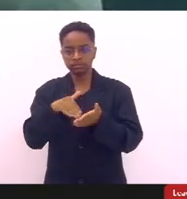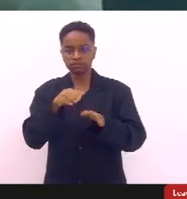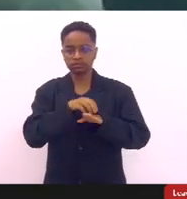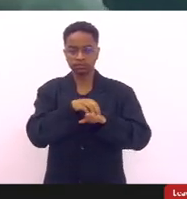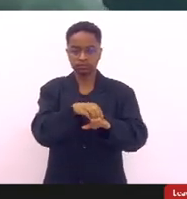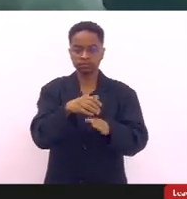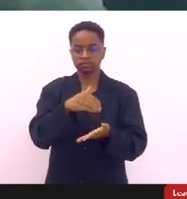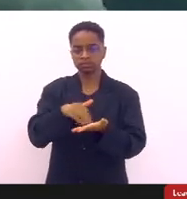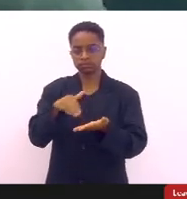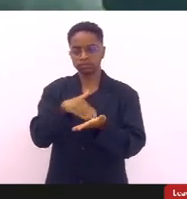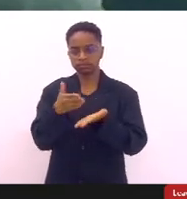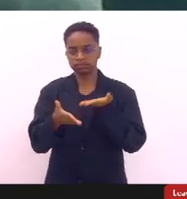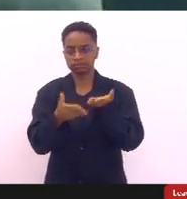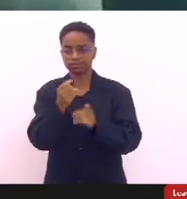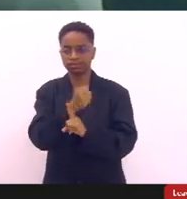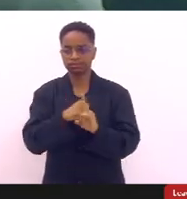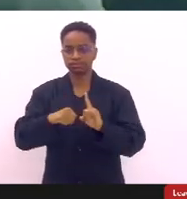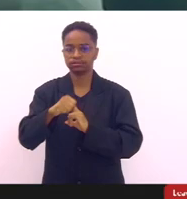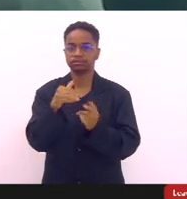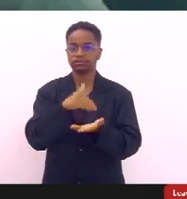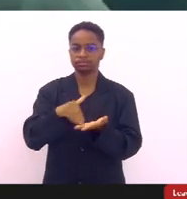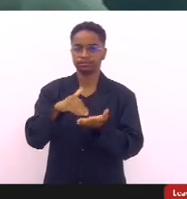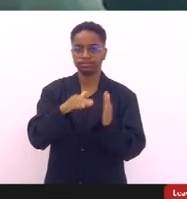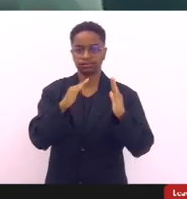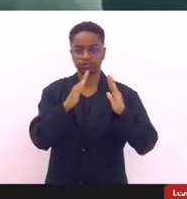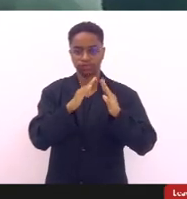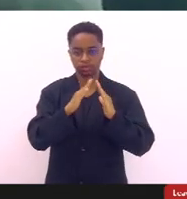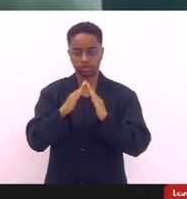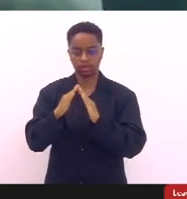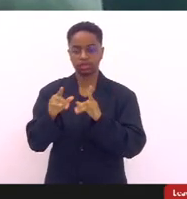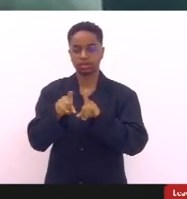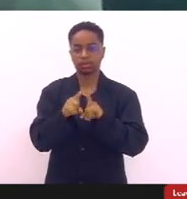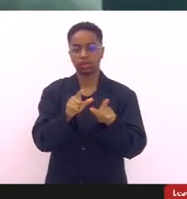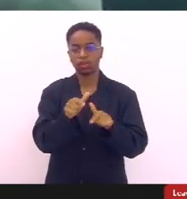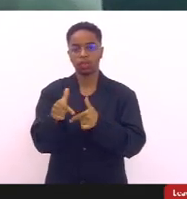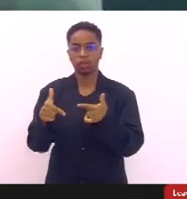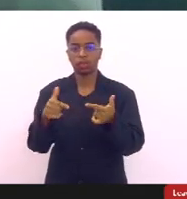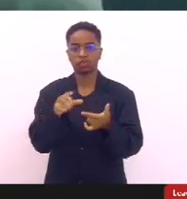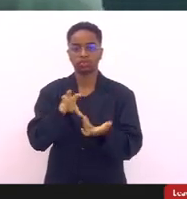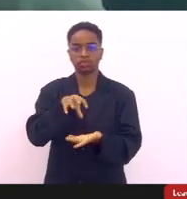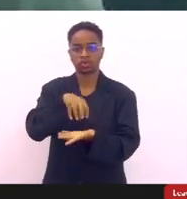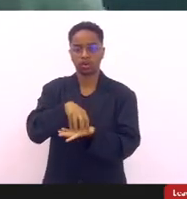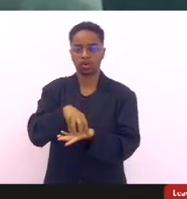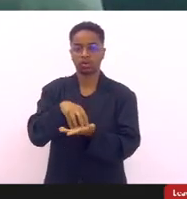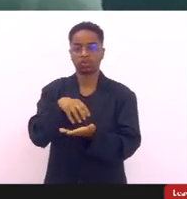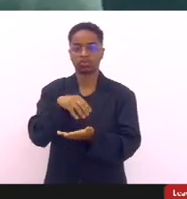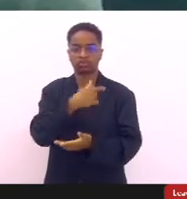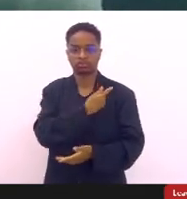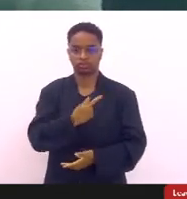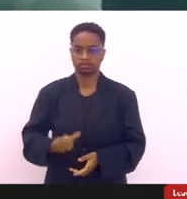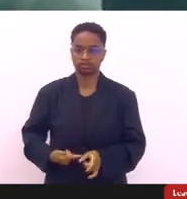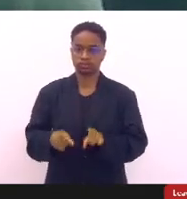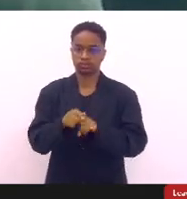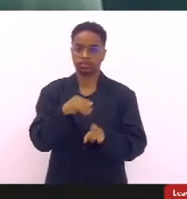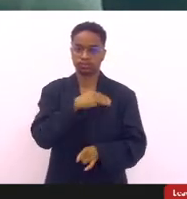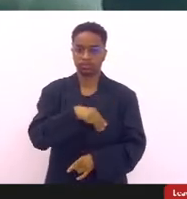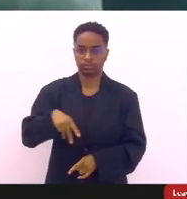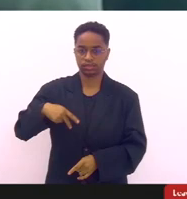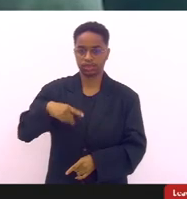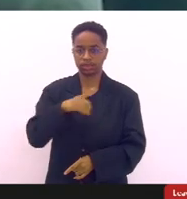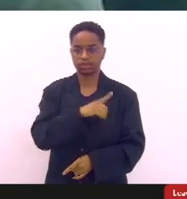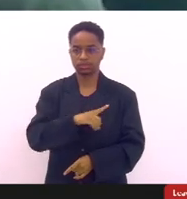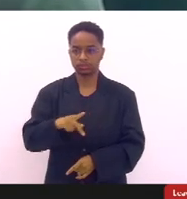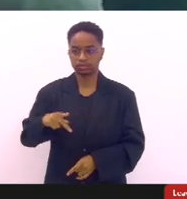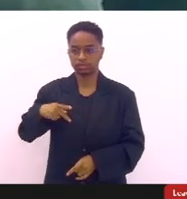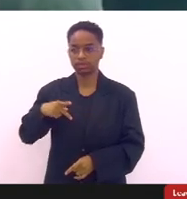Assistência Social, Secretaria de Habitação, outros órgãos do governo, o Ministério Público que já participa disso diretamente, Defensoria Pública,